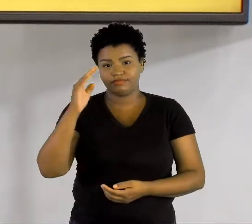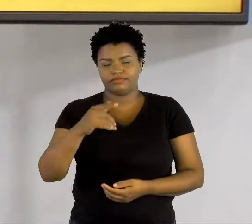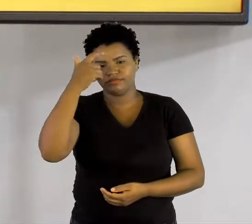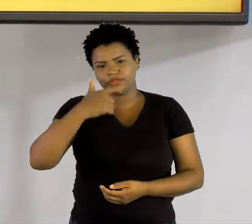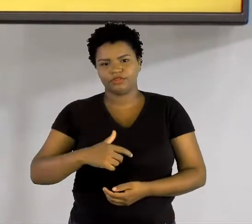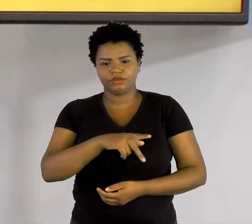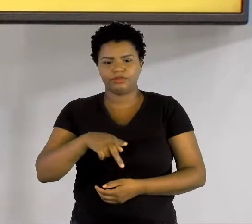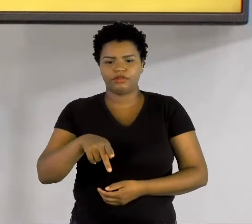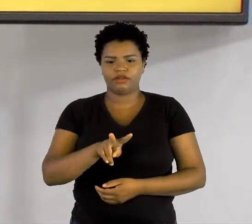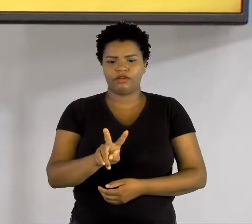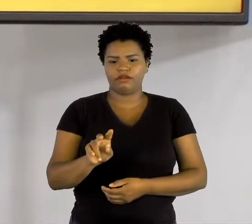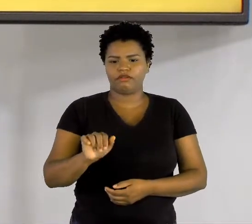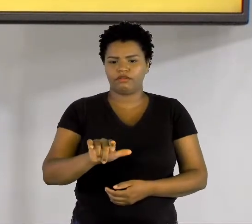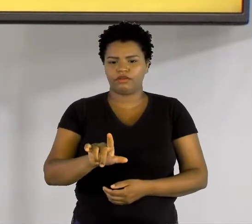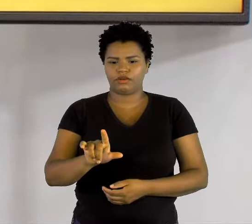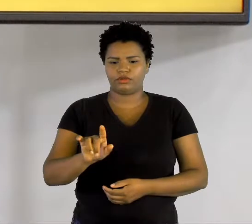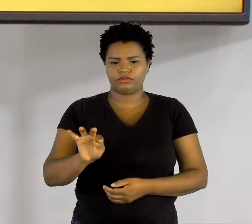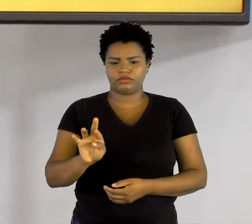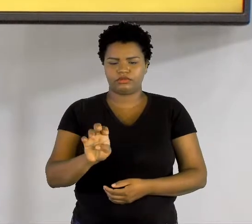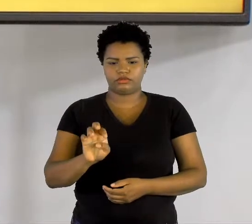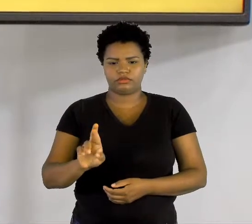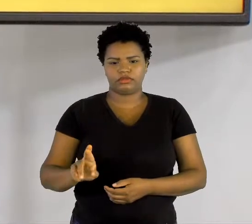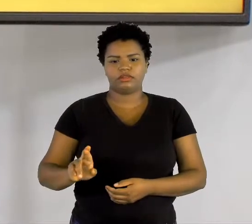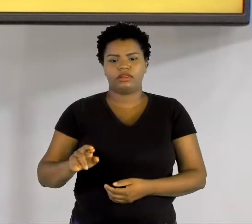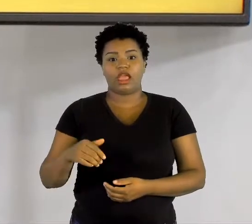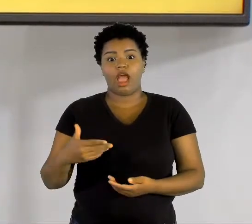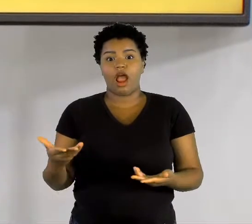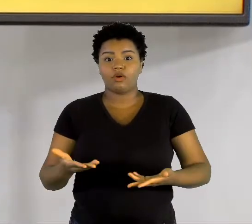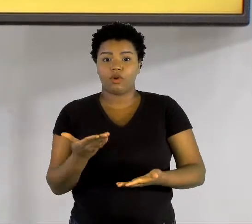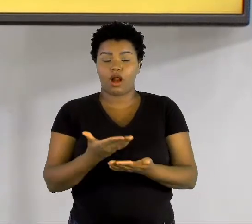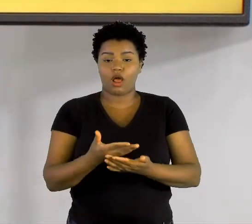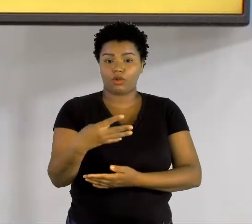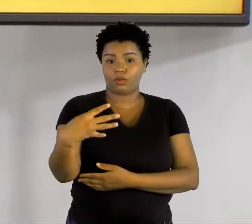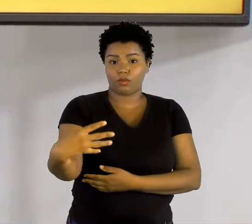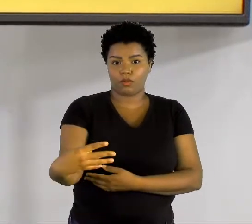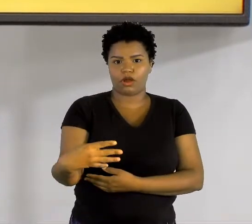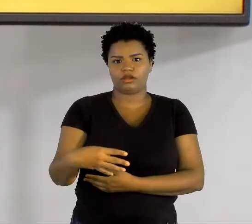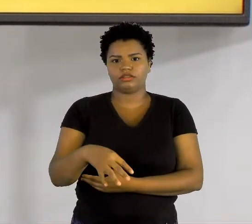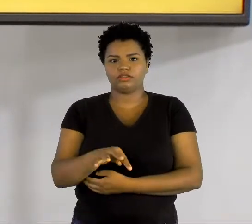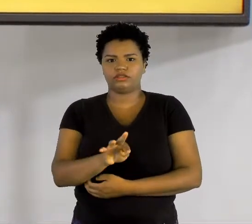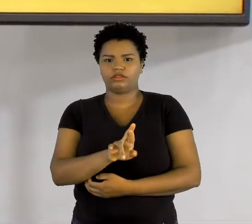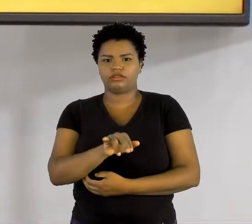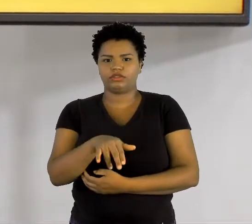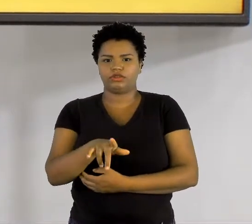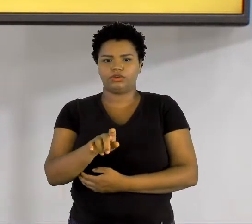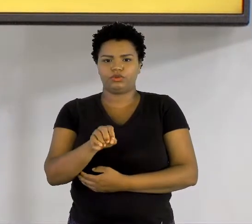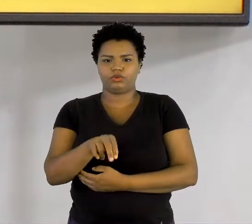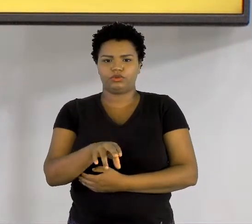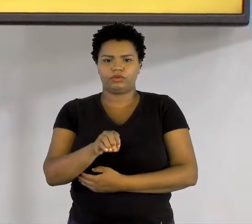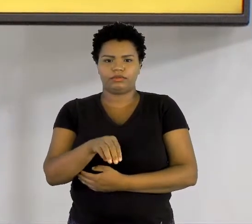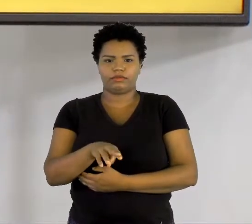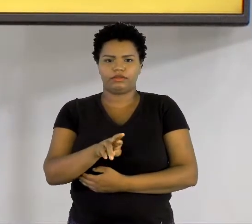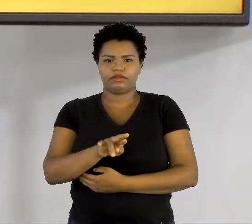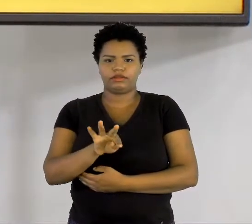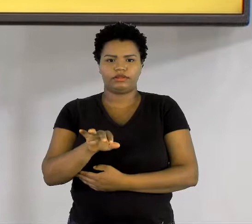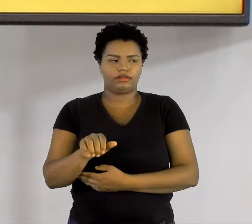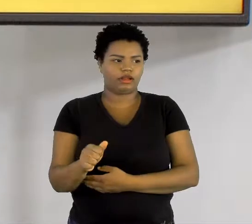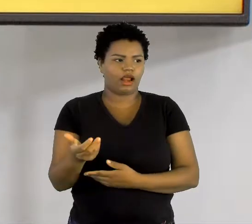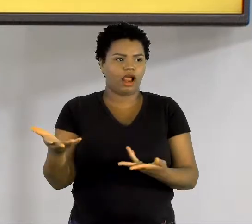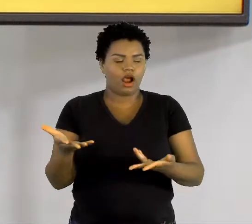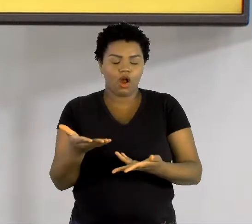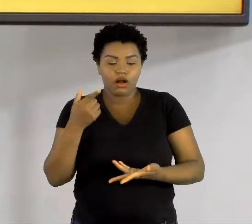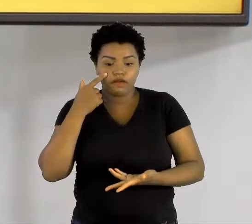sou Walter Almeida, estamos na 4ª aula de trigonometria, para as turmas de matemática do 9º ano. Então nós vamos ver agora alguns exercícios,